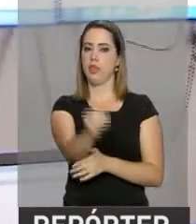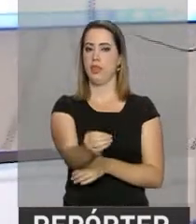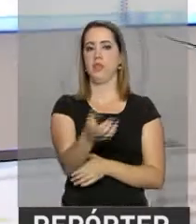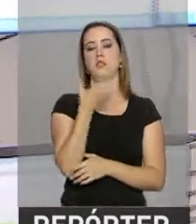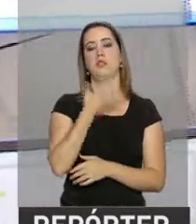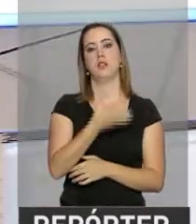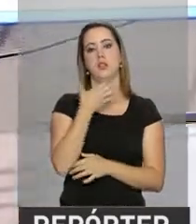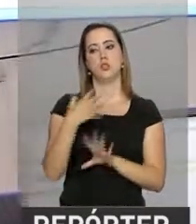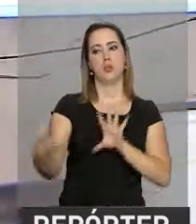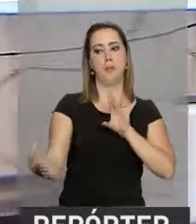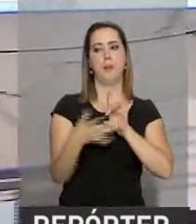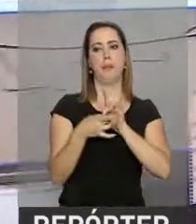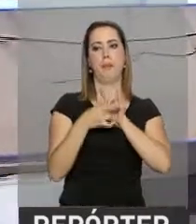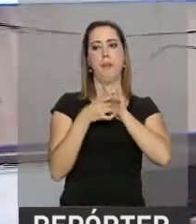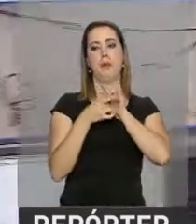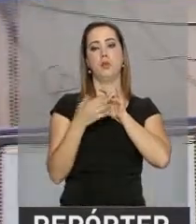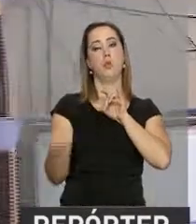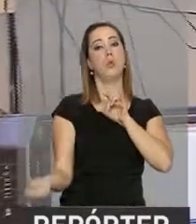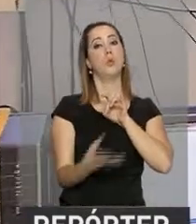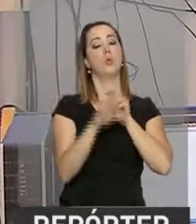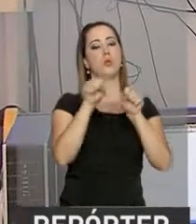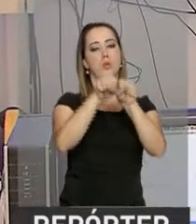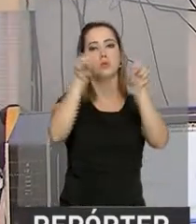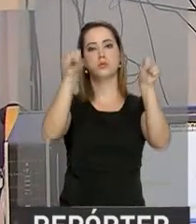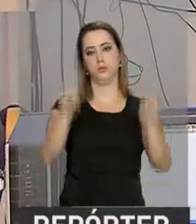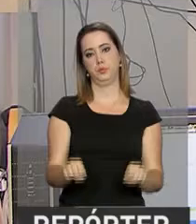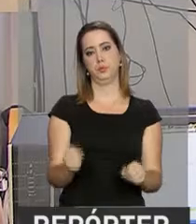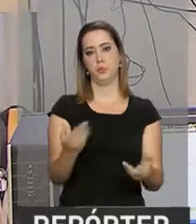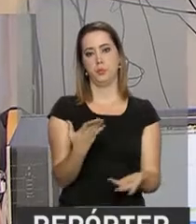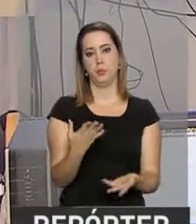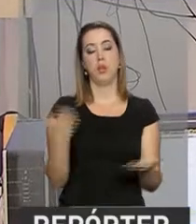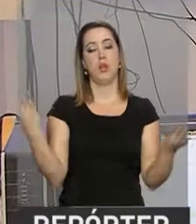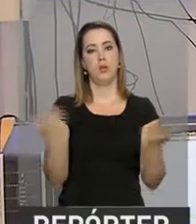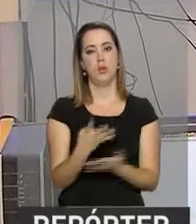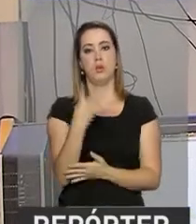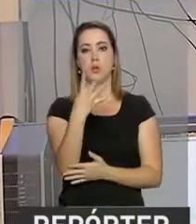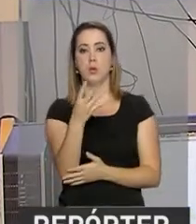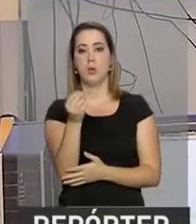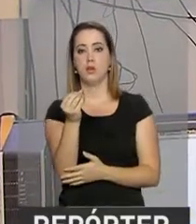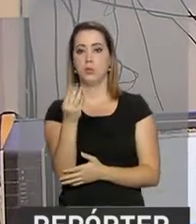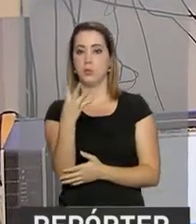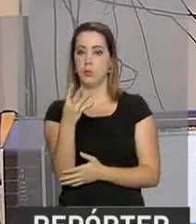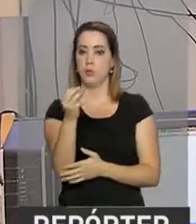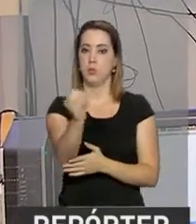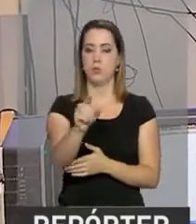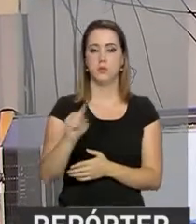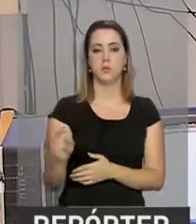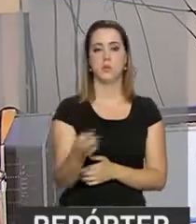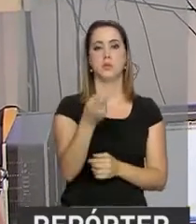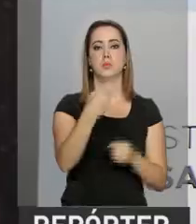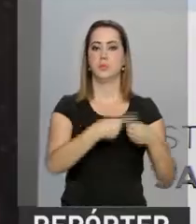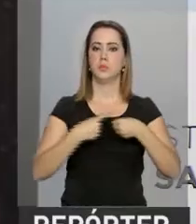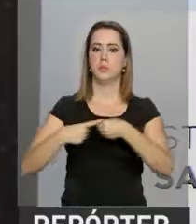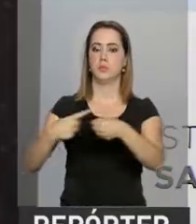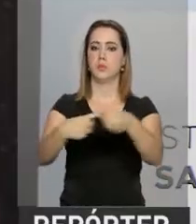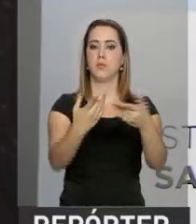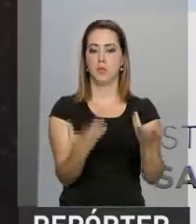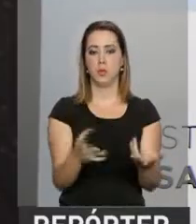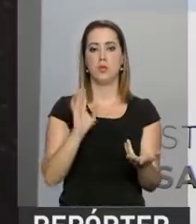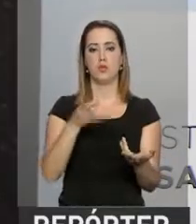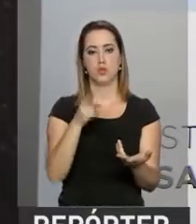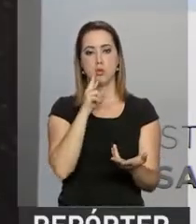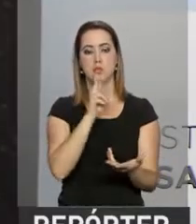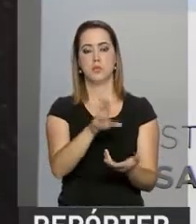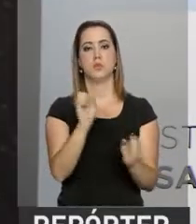momento segundo ricardo barros 4.400 municípios responderam ao chamado do governo federal que nós queremos